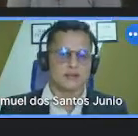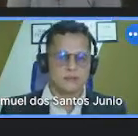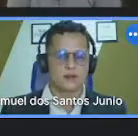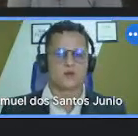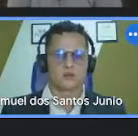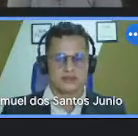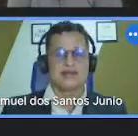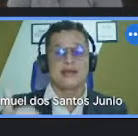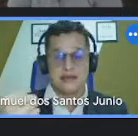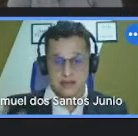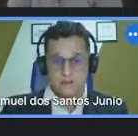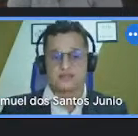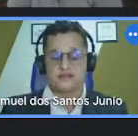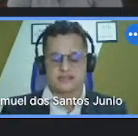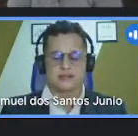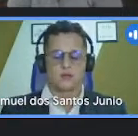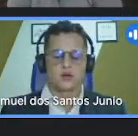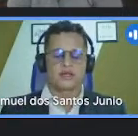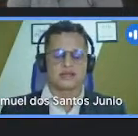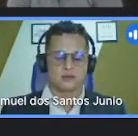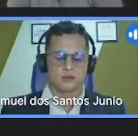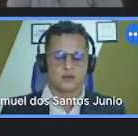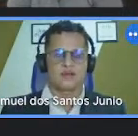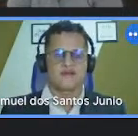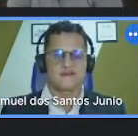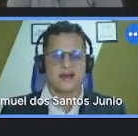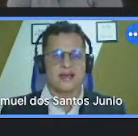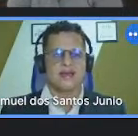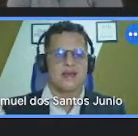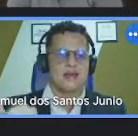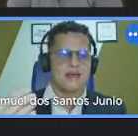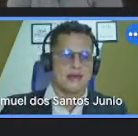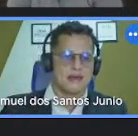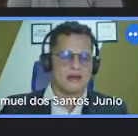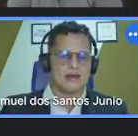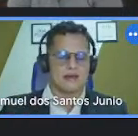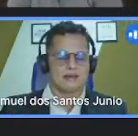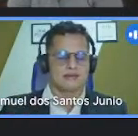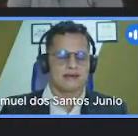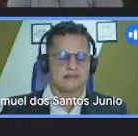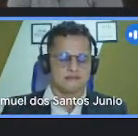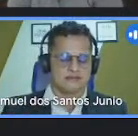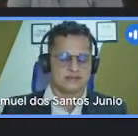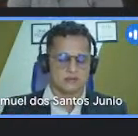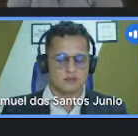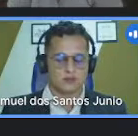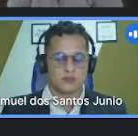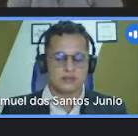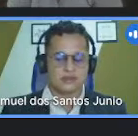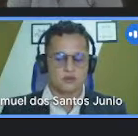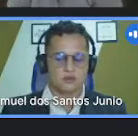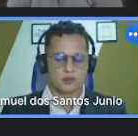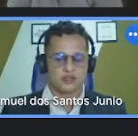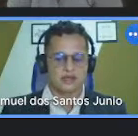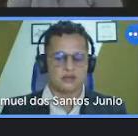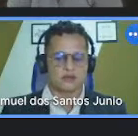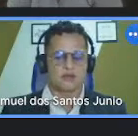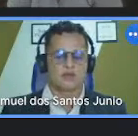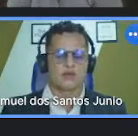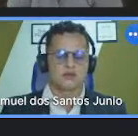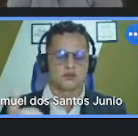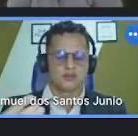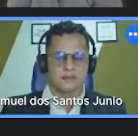feito essa pergunta, e realmente vai ser o orientador que vai tá fazendo a submissão do